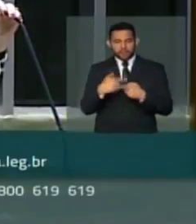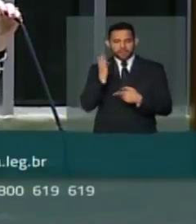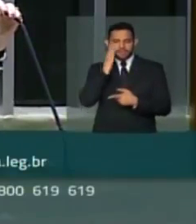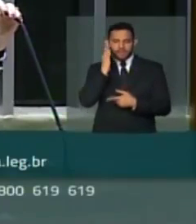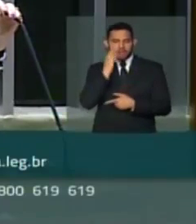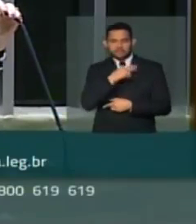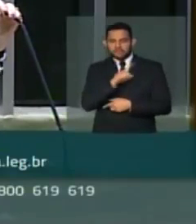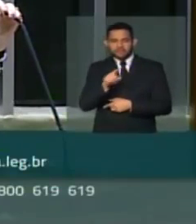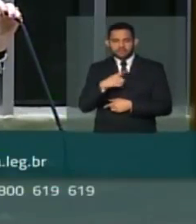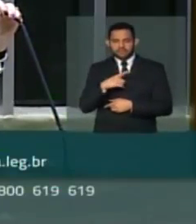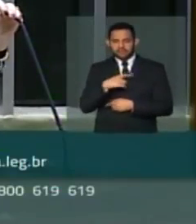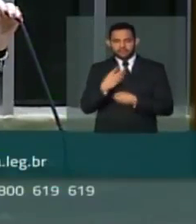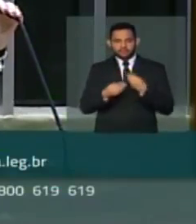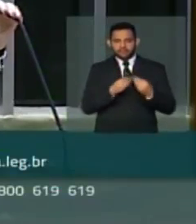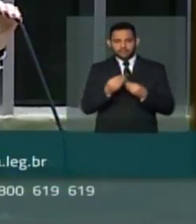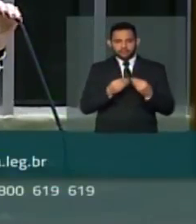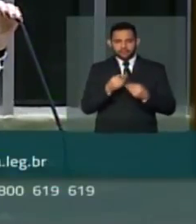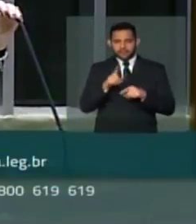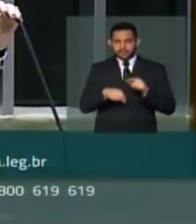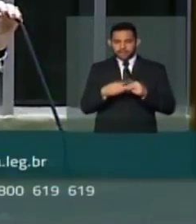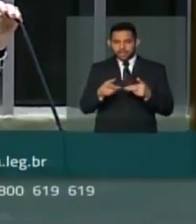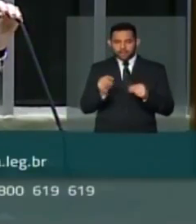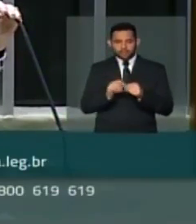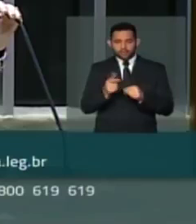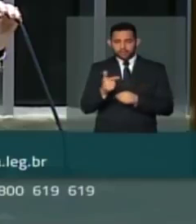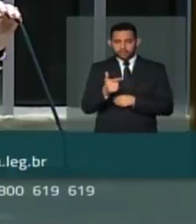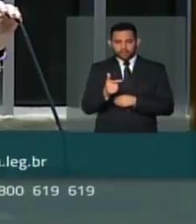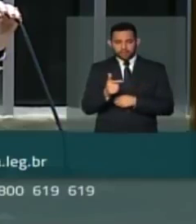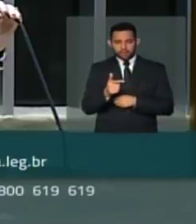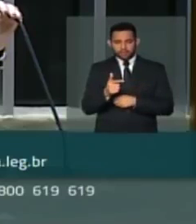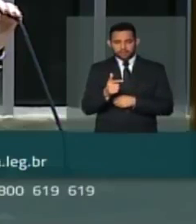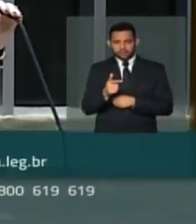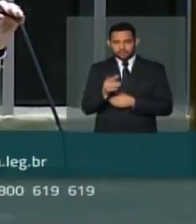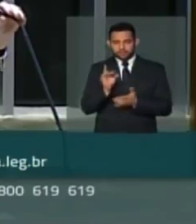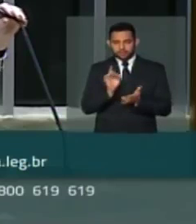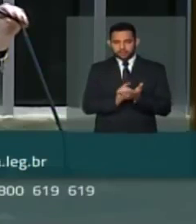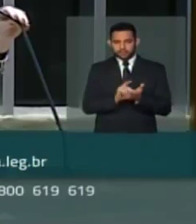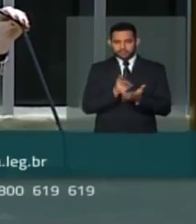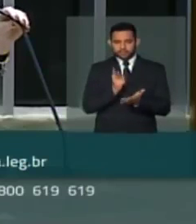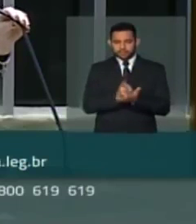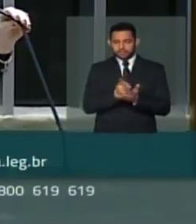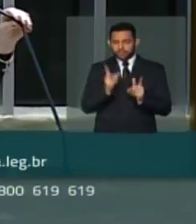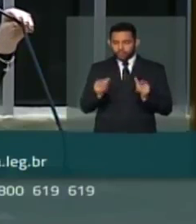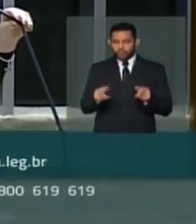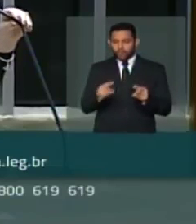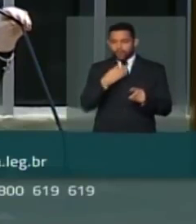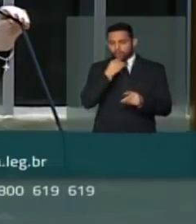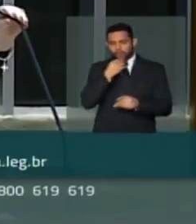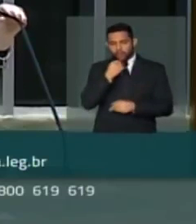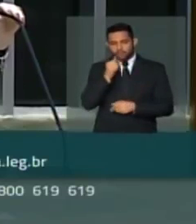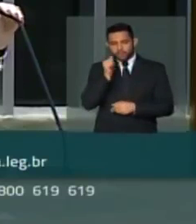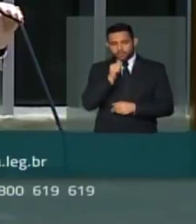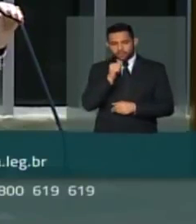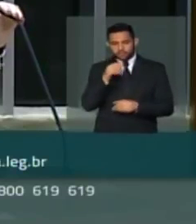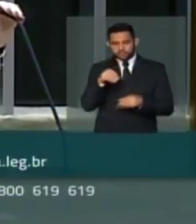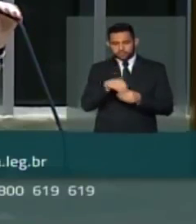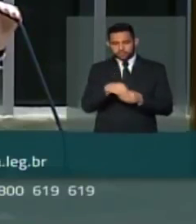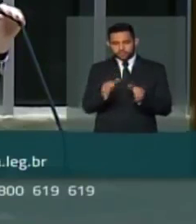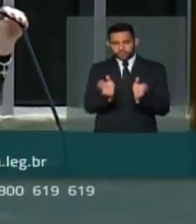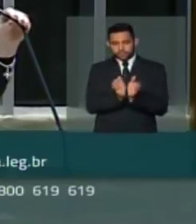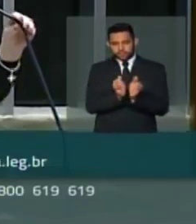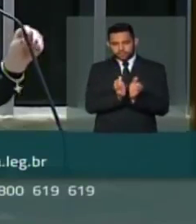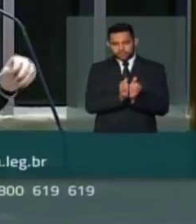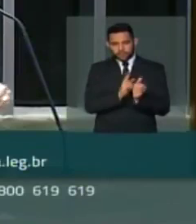não vão ter estrutura, não vão ter material e não têm efetivamente as mesmas condições que os homens que estão compondo